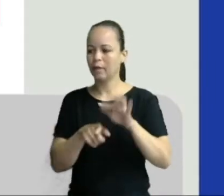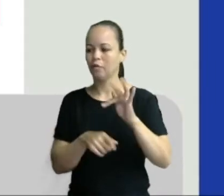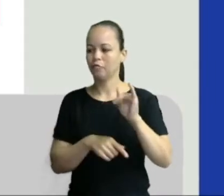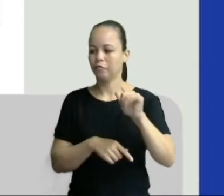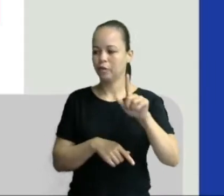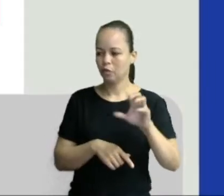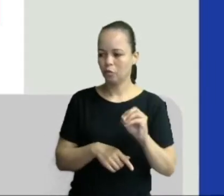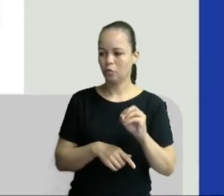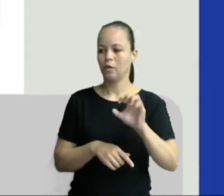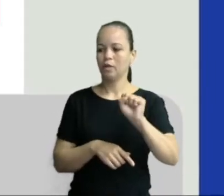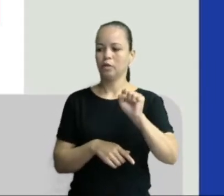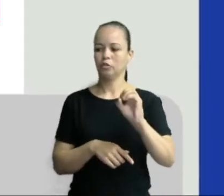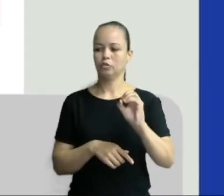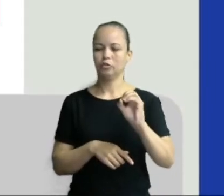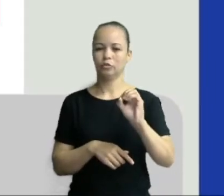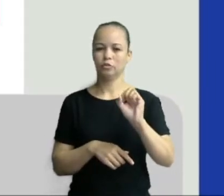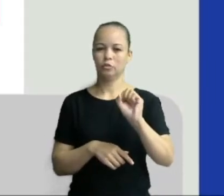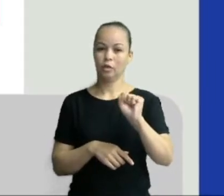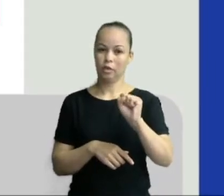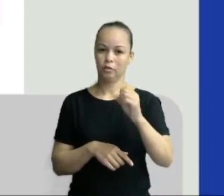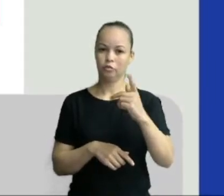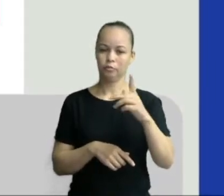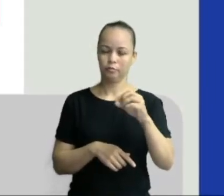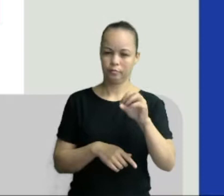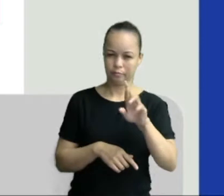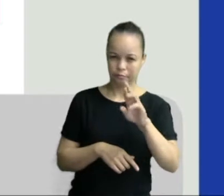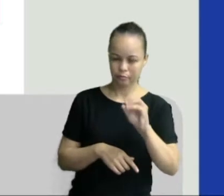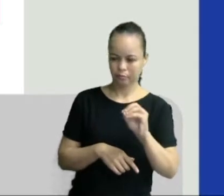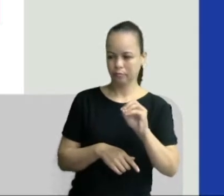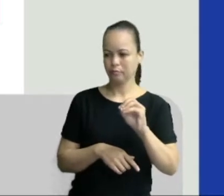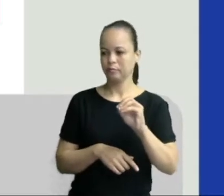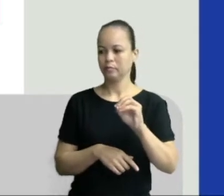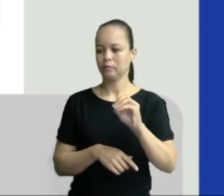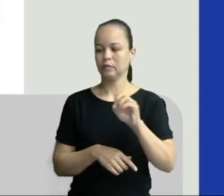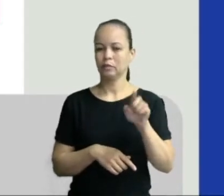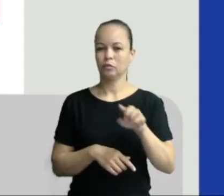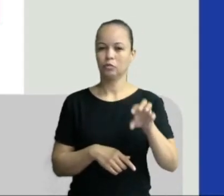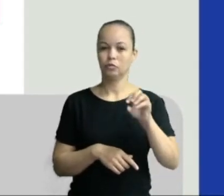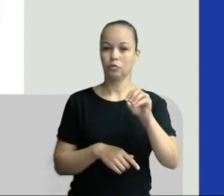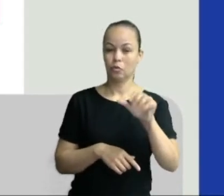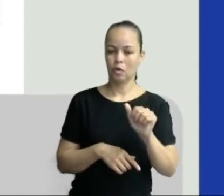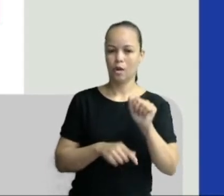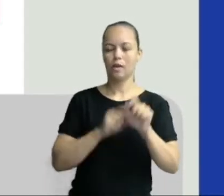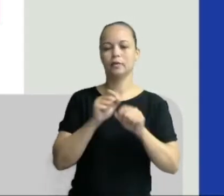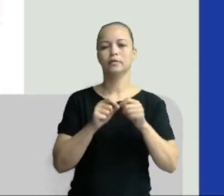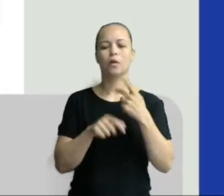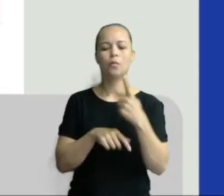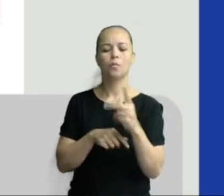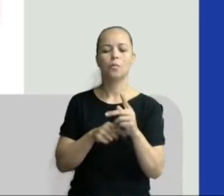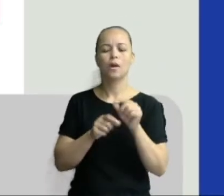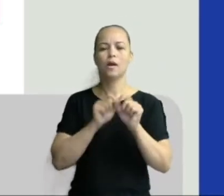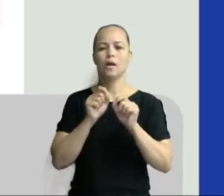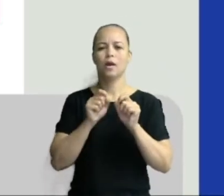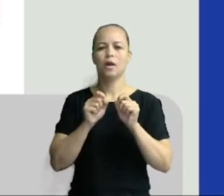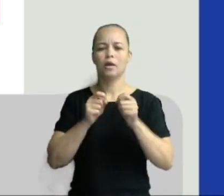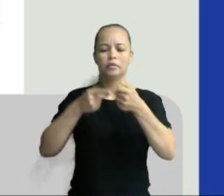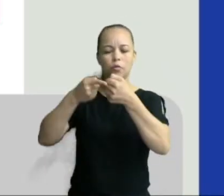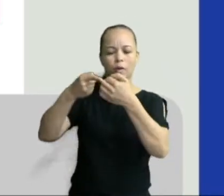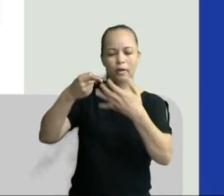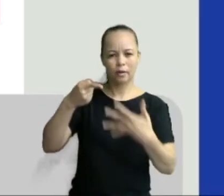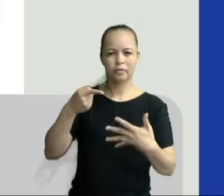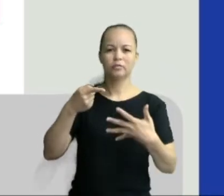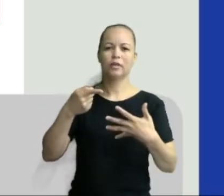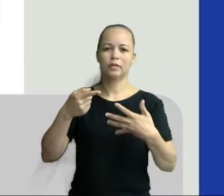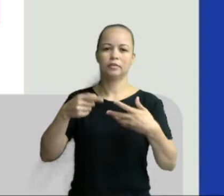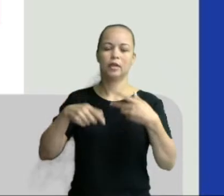a formação de um esporo. Então, dependendo desse tipo de locomoção, você pode ver, é uma forma também de classificar os